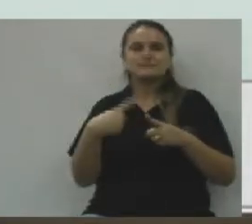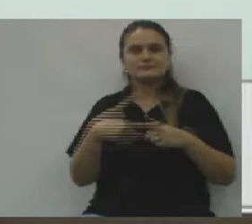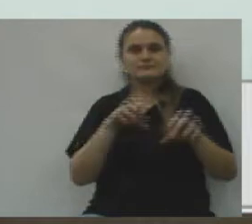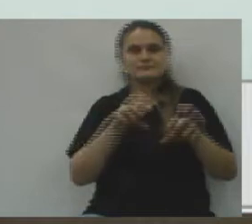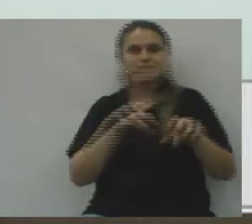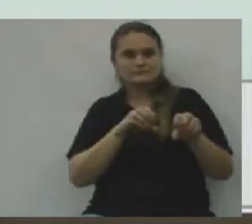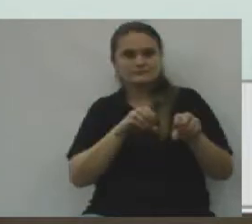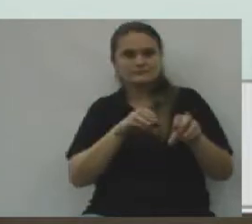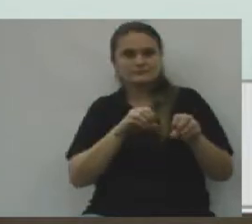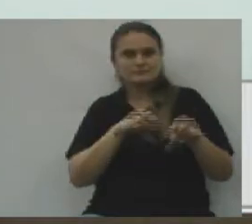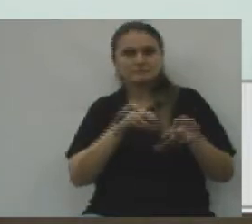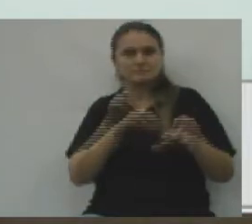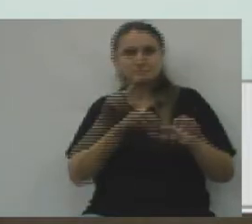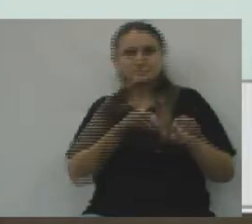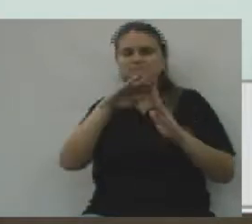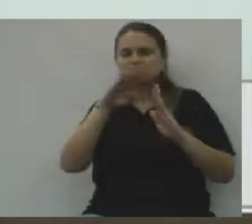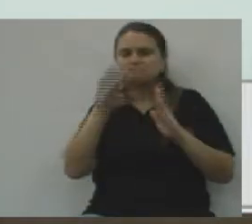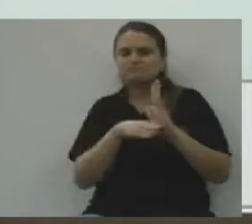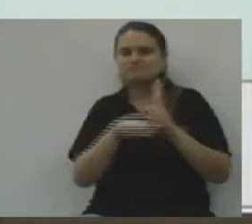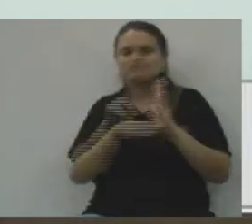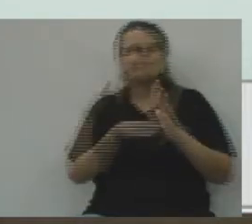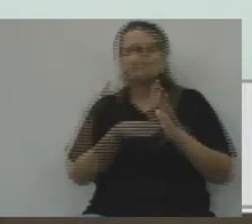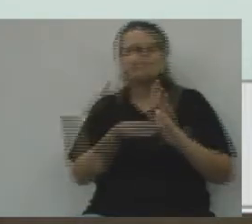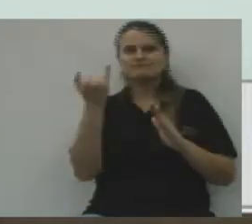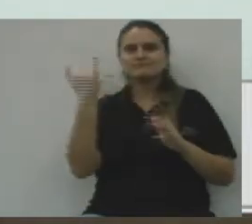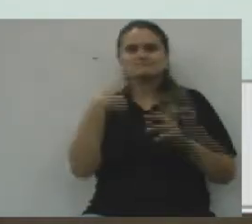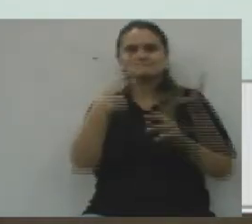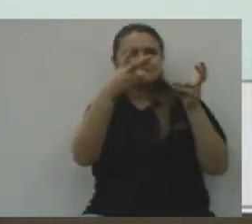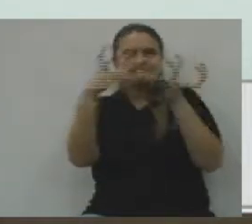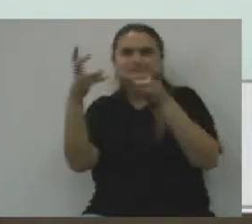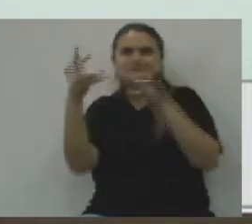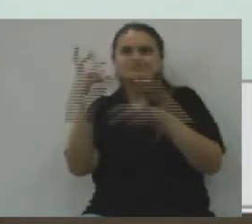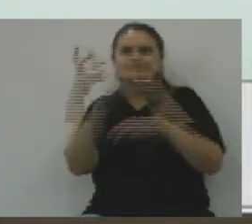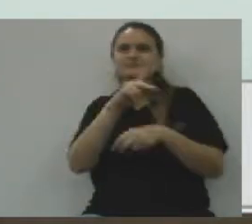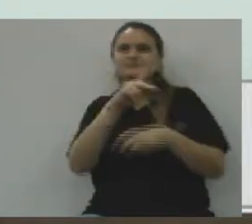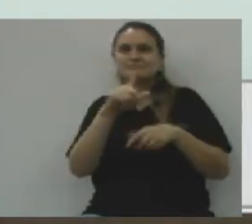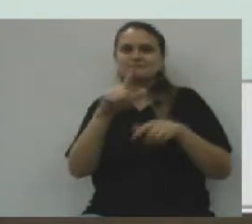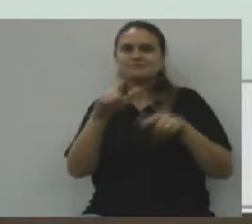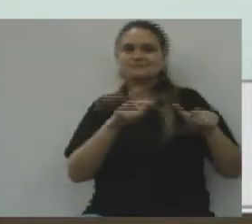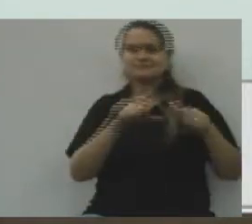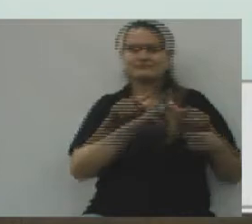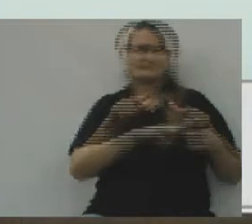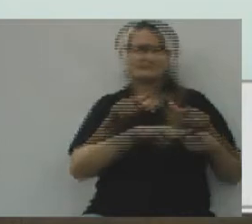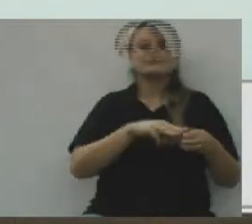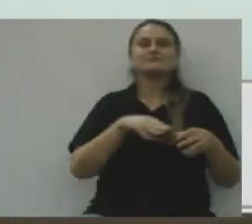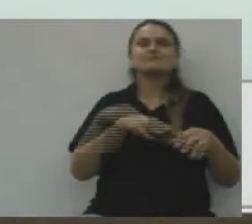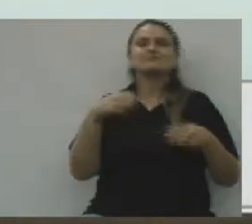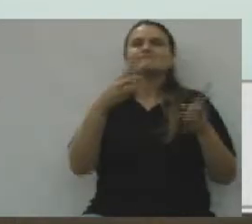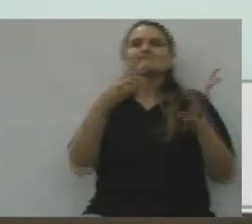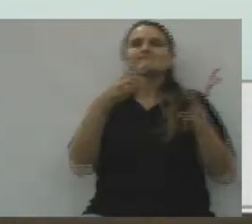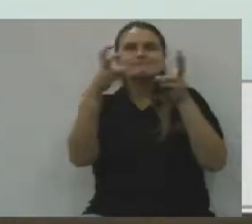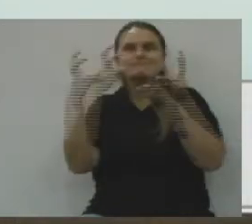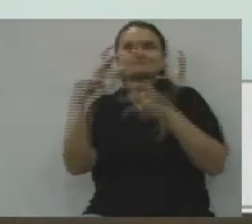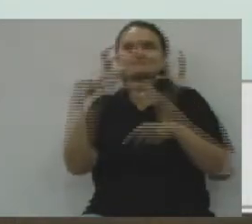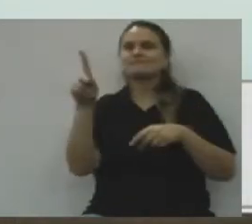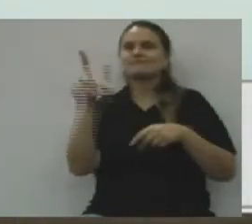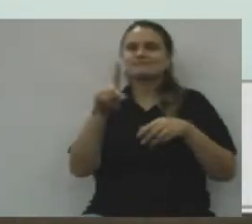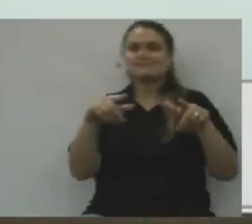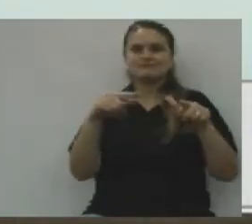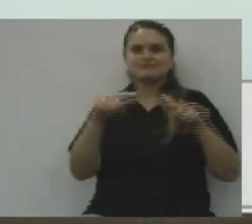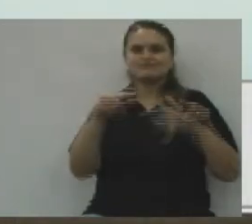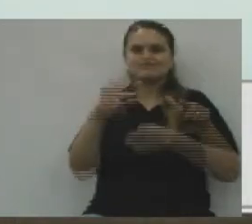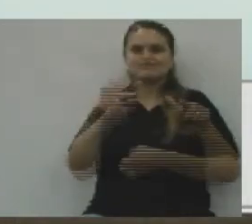é tudo para nós. Eu vejo aqui professores da rede municipal, eu vejo aqui professores da rede estadual, e